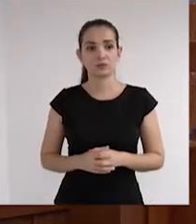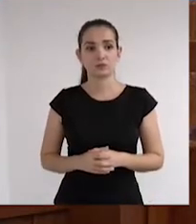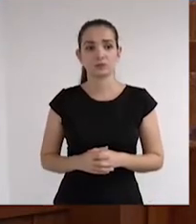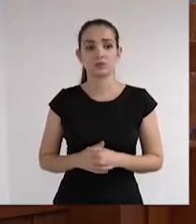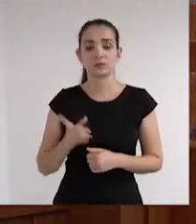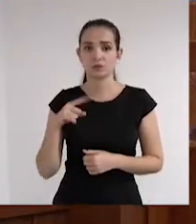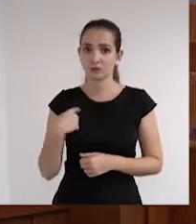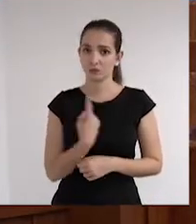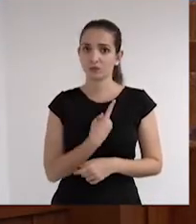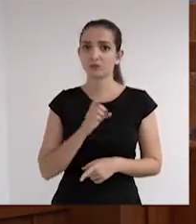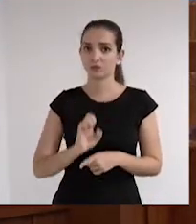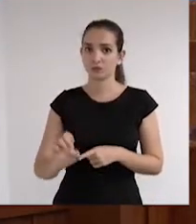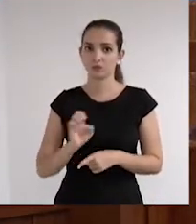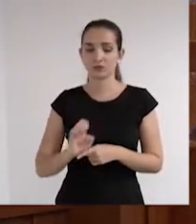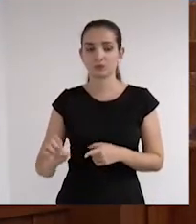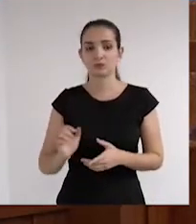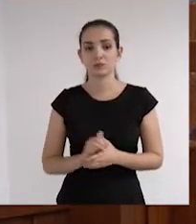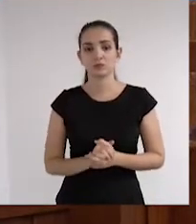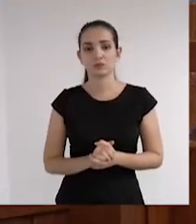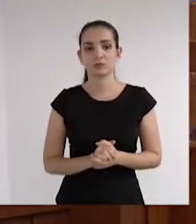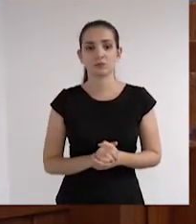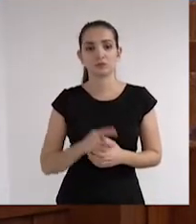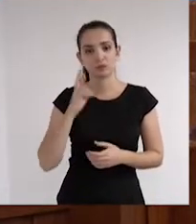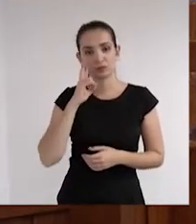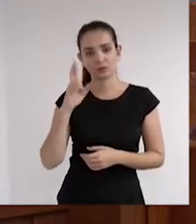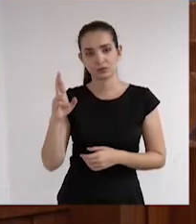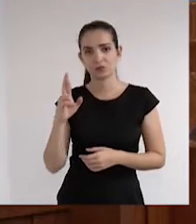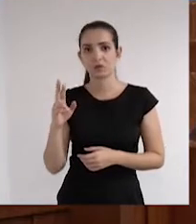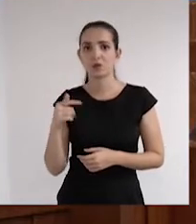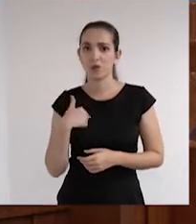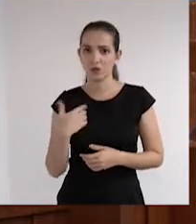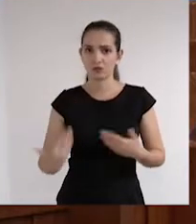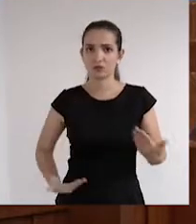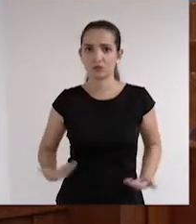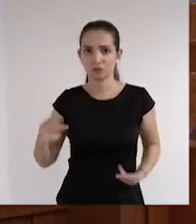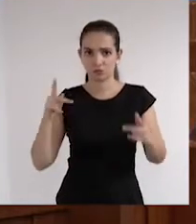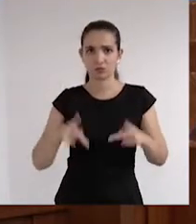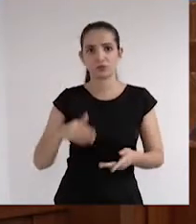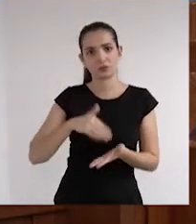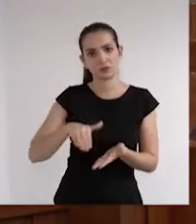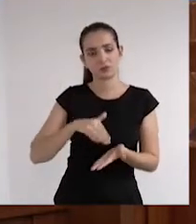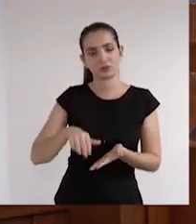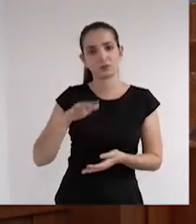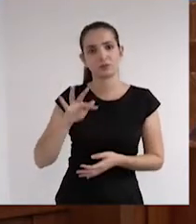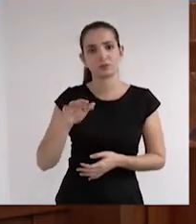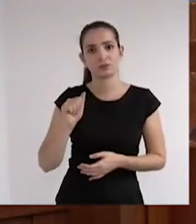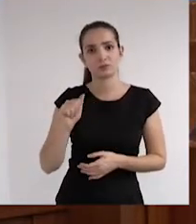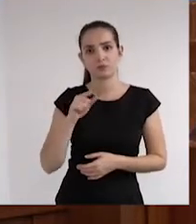do nosso Estado, servidor público da Secretaria de Fazenda,